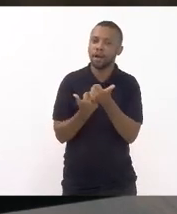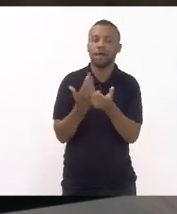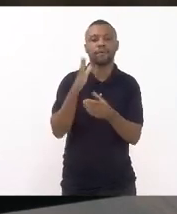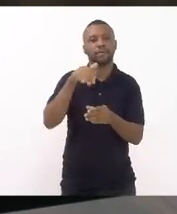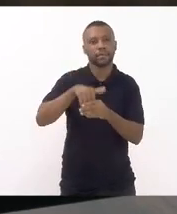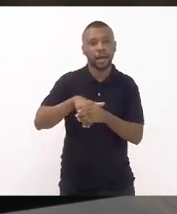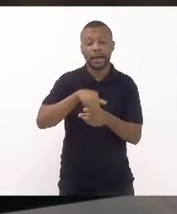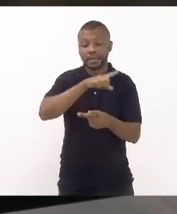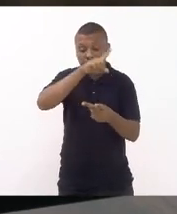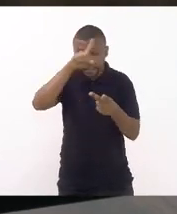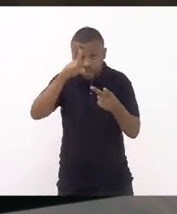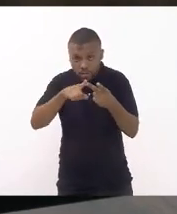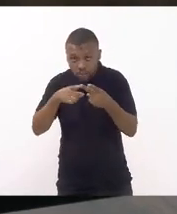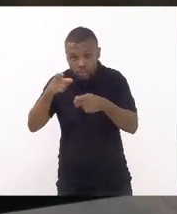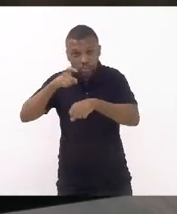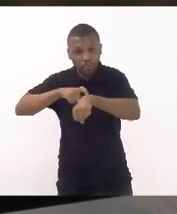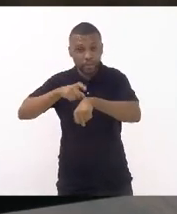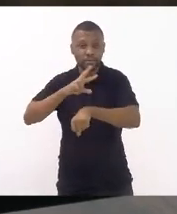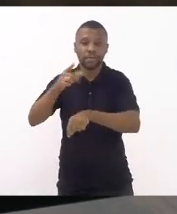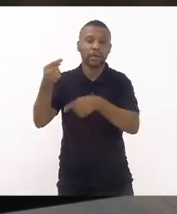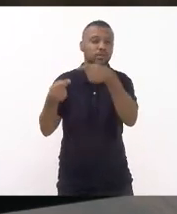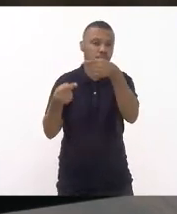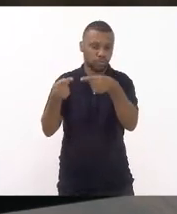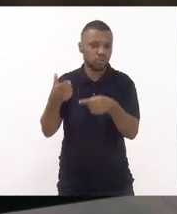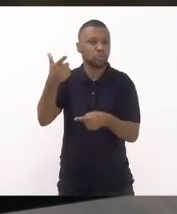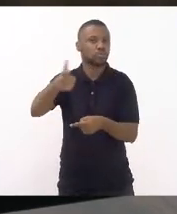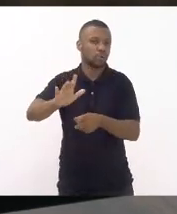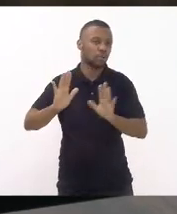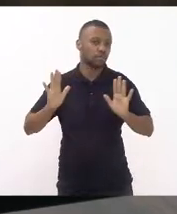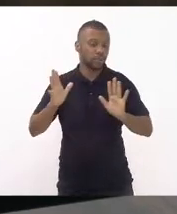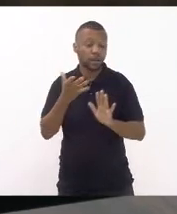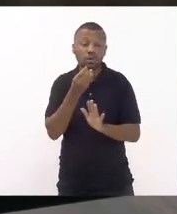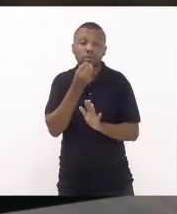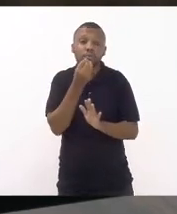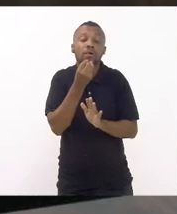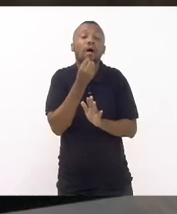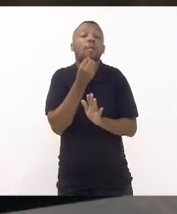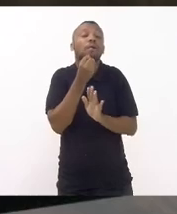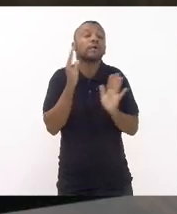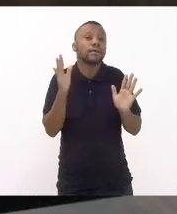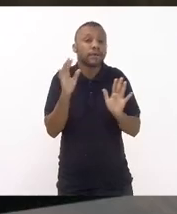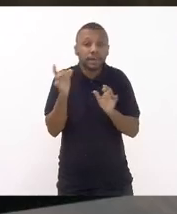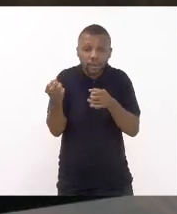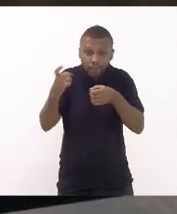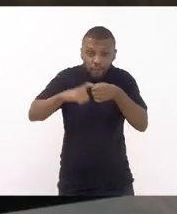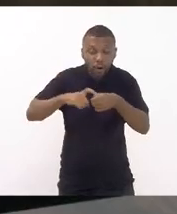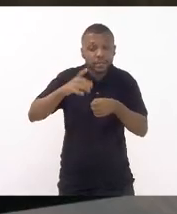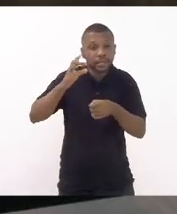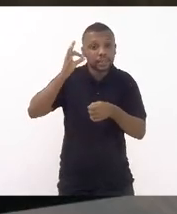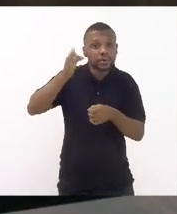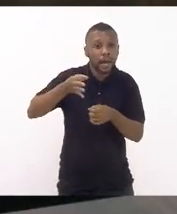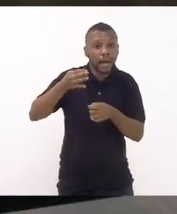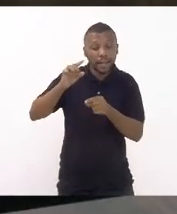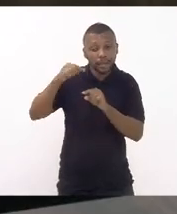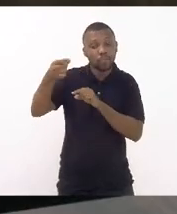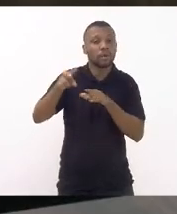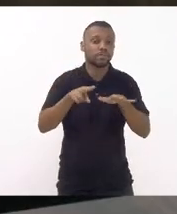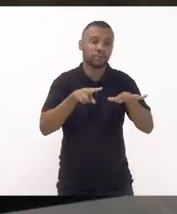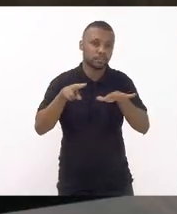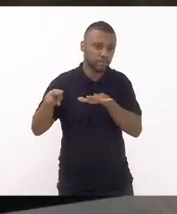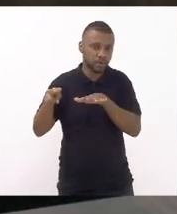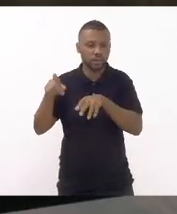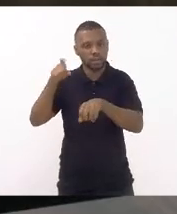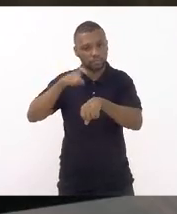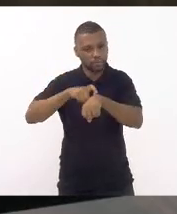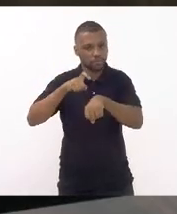votará em segunda. Eu peço a Vossa Excelência, deputada Tia Ju, a possibilidade de que ele retorne já na próxima semana à ordem do